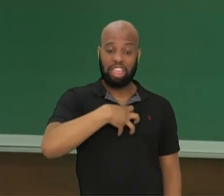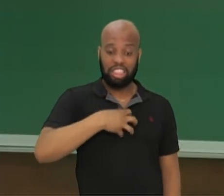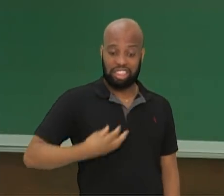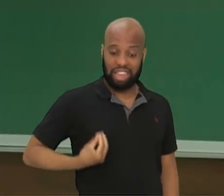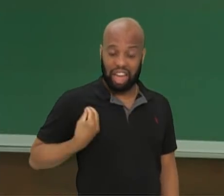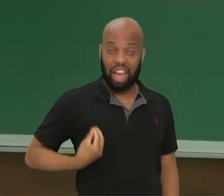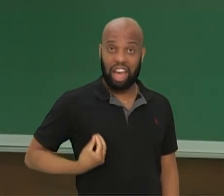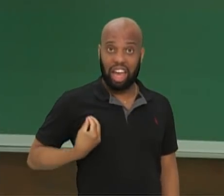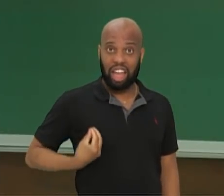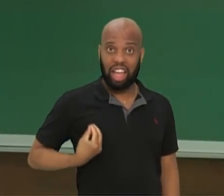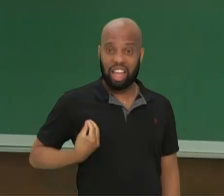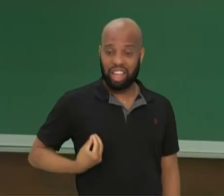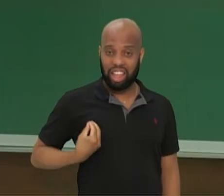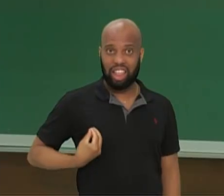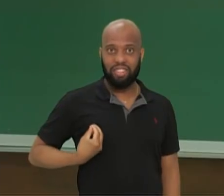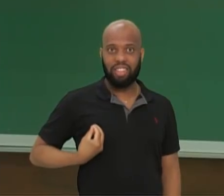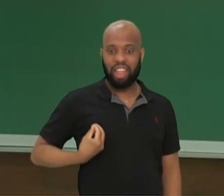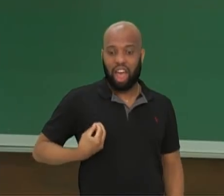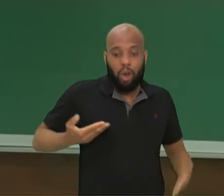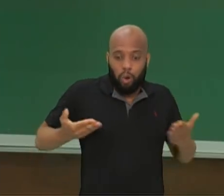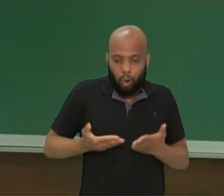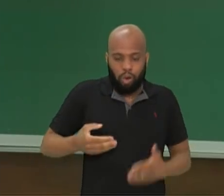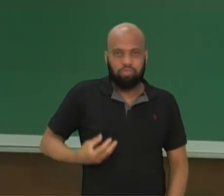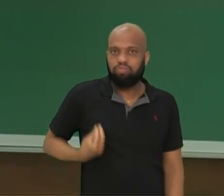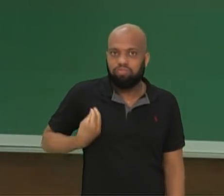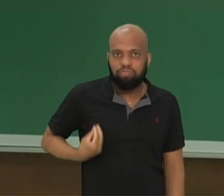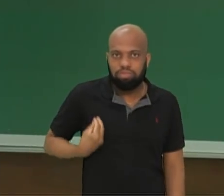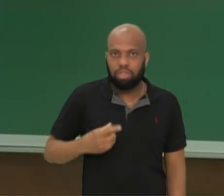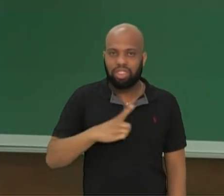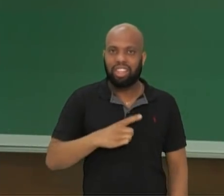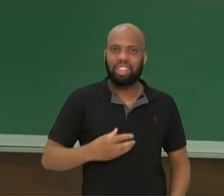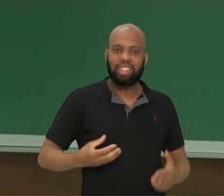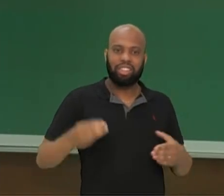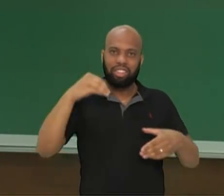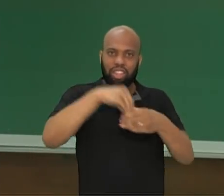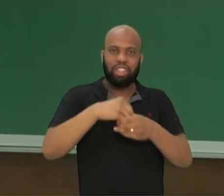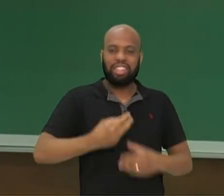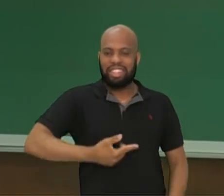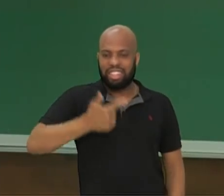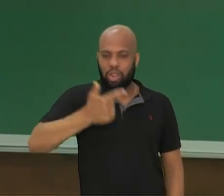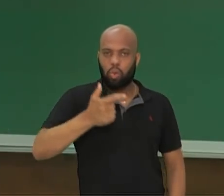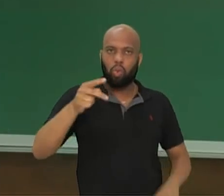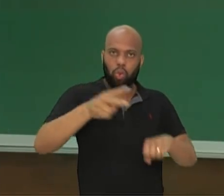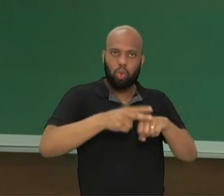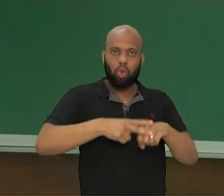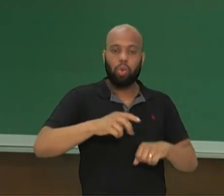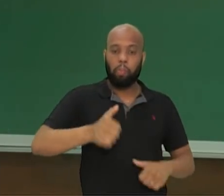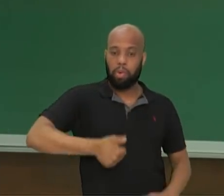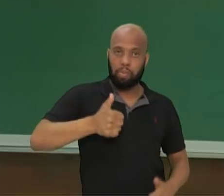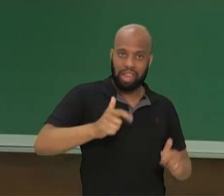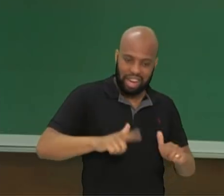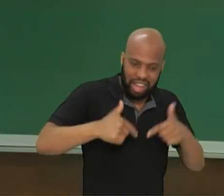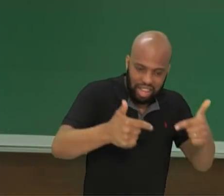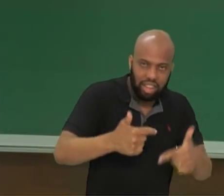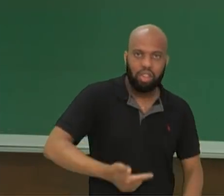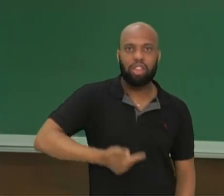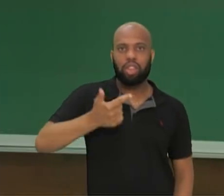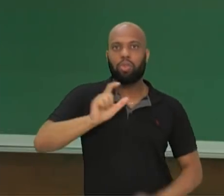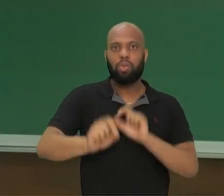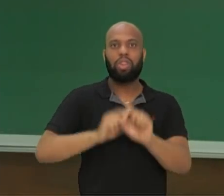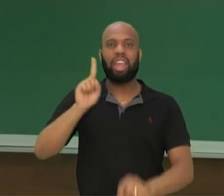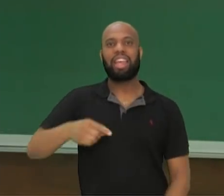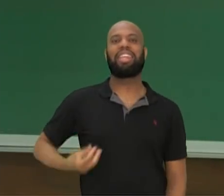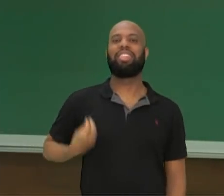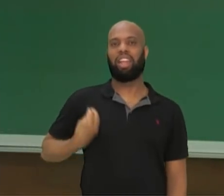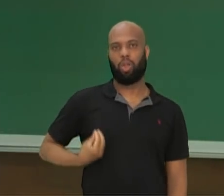estado, né? É um estado, entra naquela segunda classificação do verbo, que a primeira é ação e a segunda é